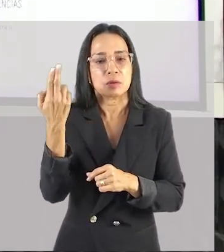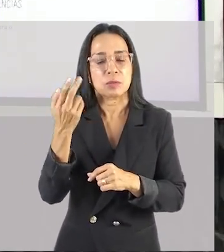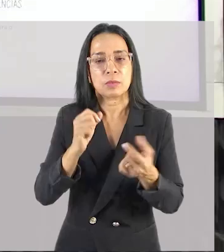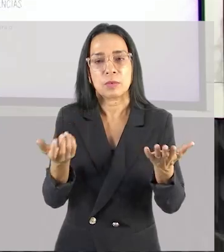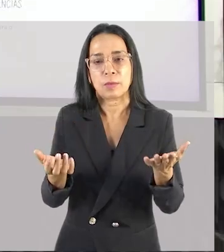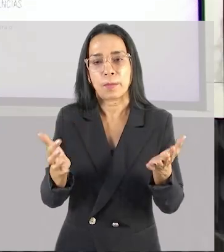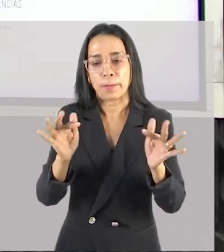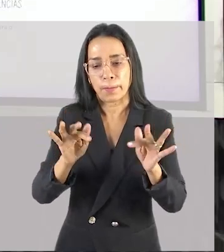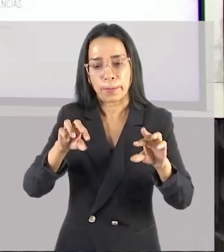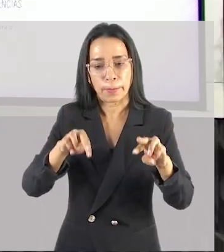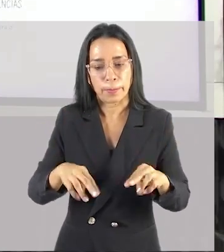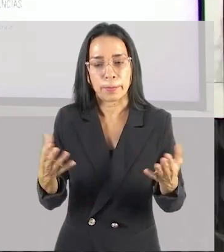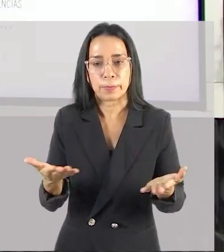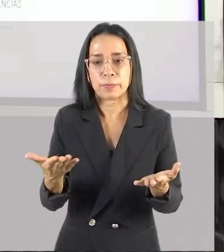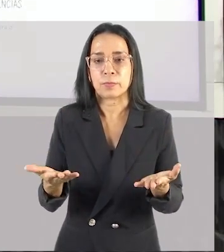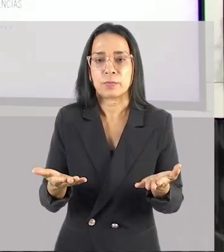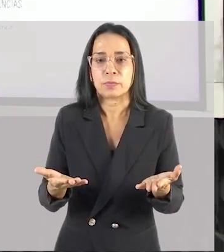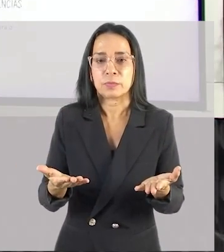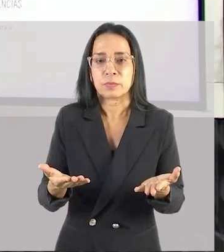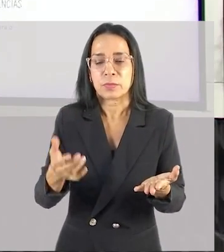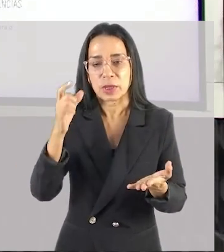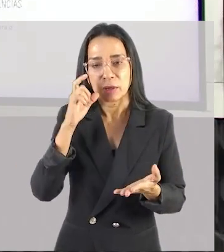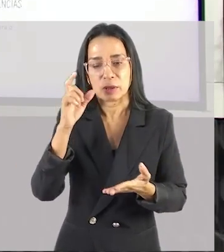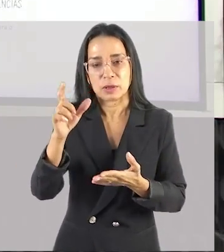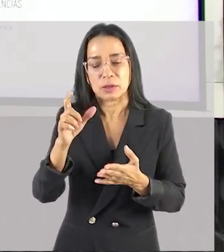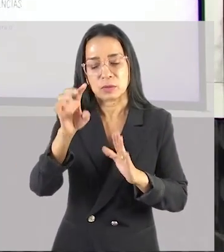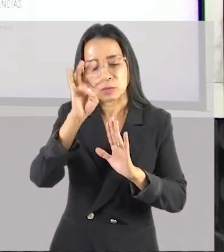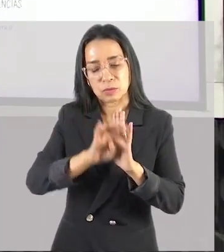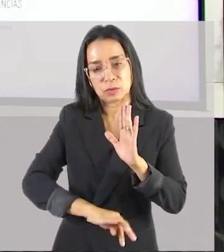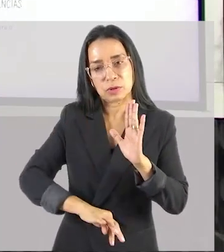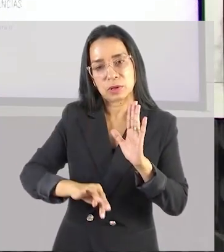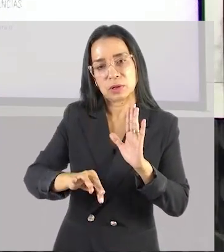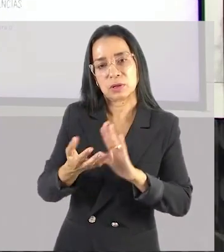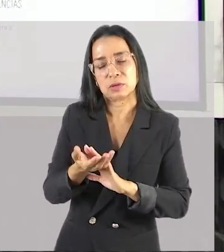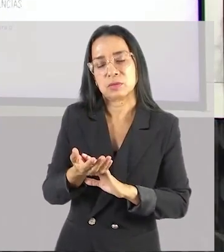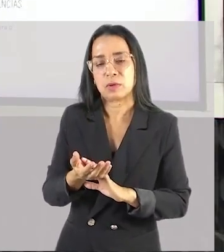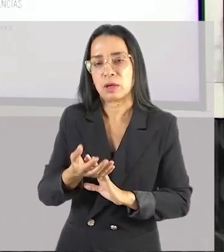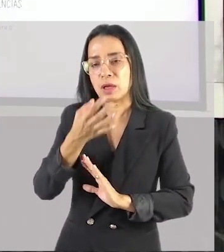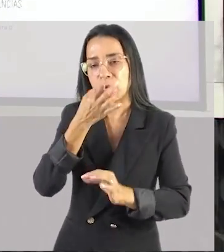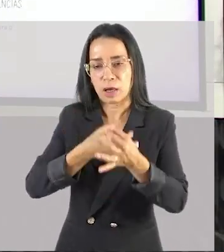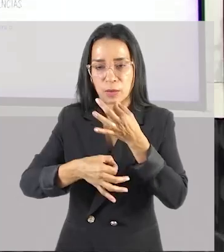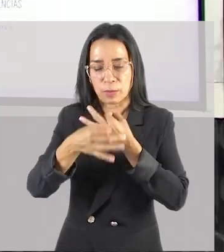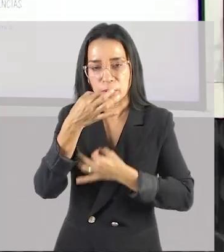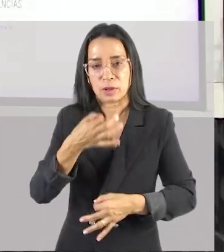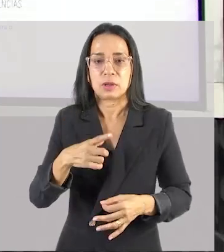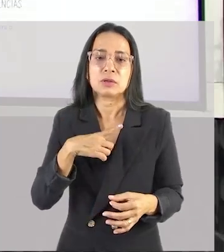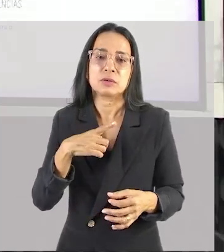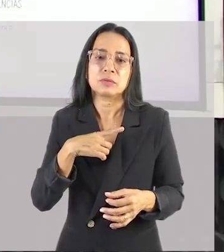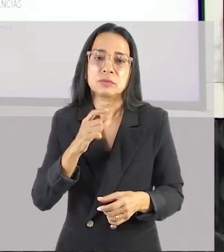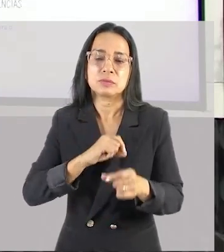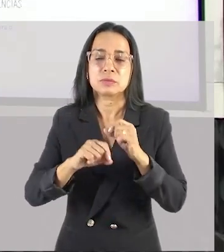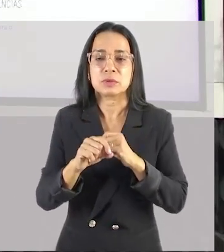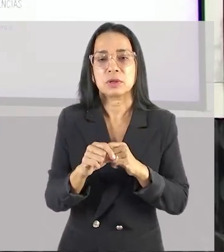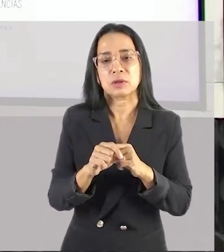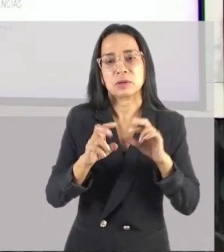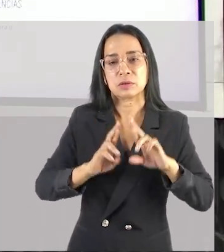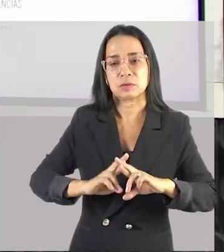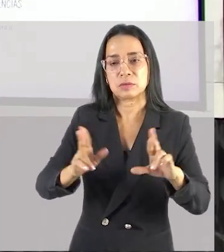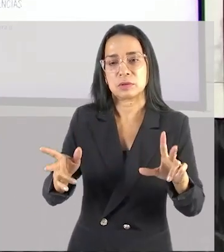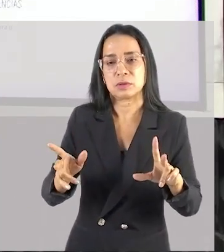E para terminar, é interessante que o texto argumentativo traga essa diferença. Por que é dissertar? Vamos